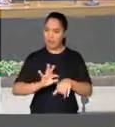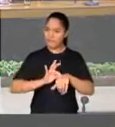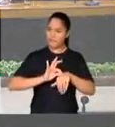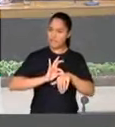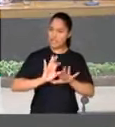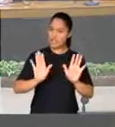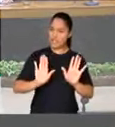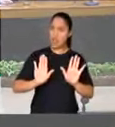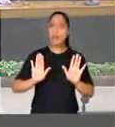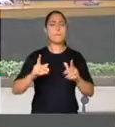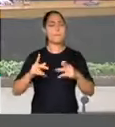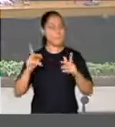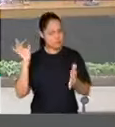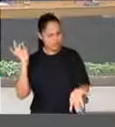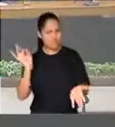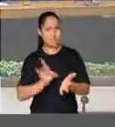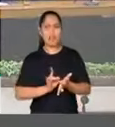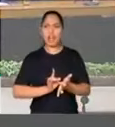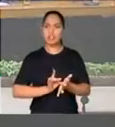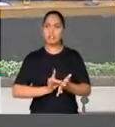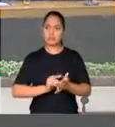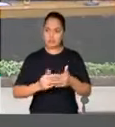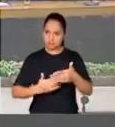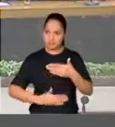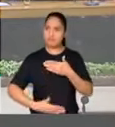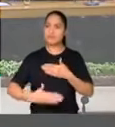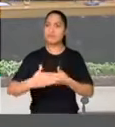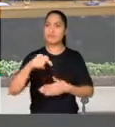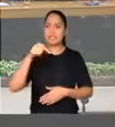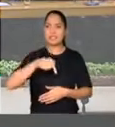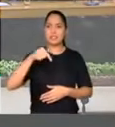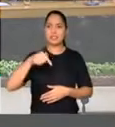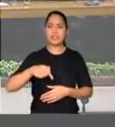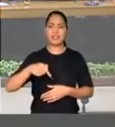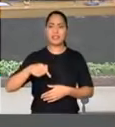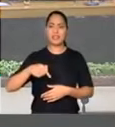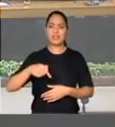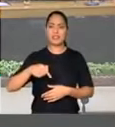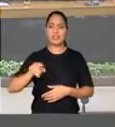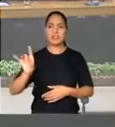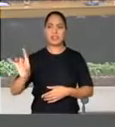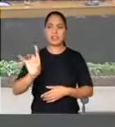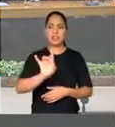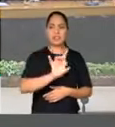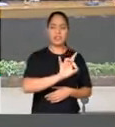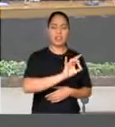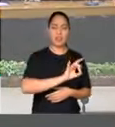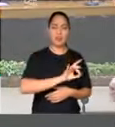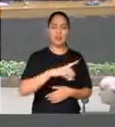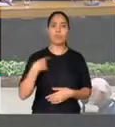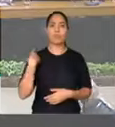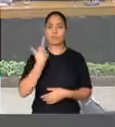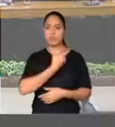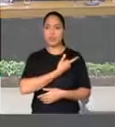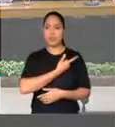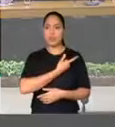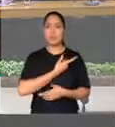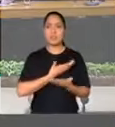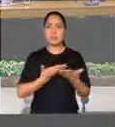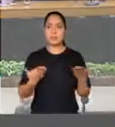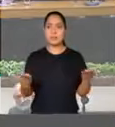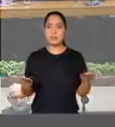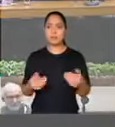fisicamente, mas com certeza estarão aqui com cada uma e cada um de nós. Eu